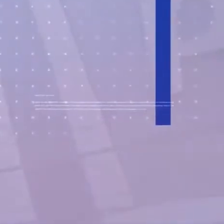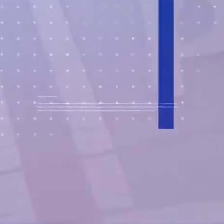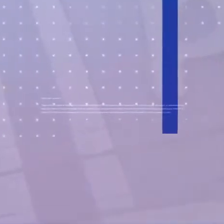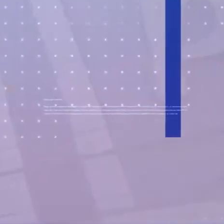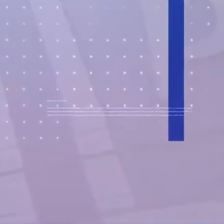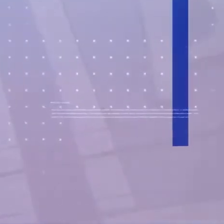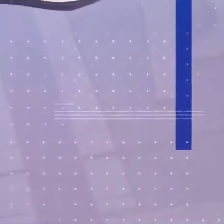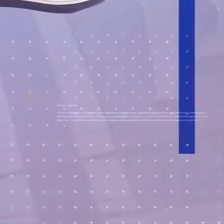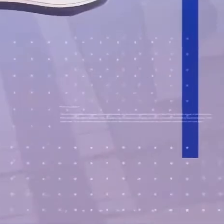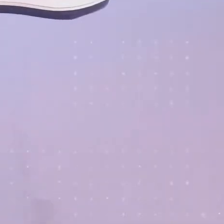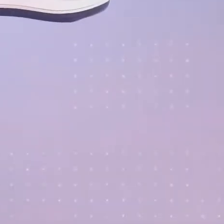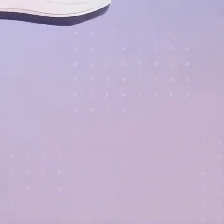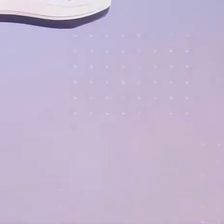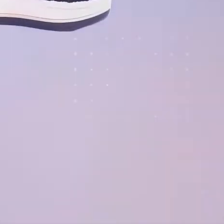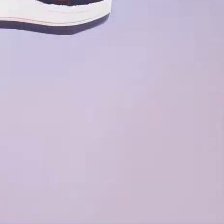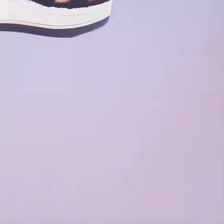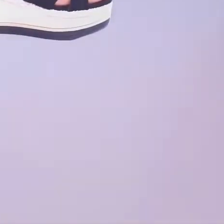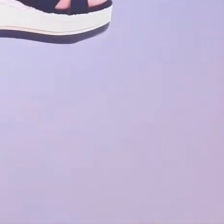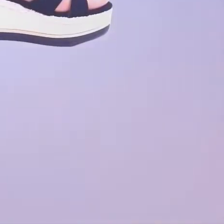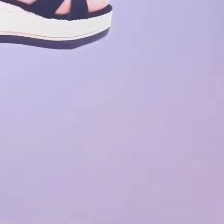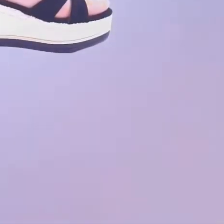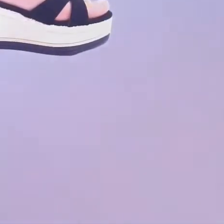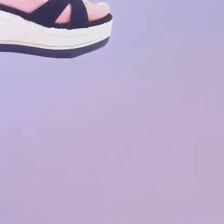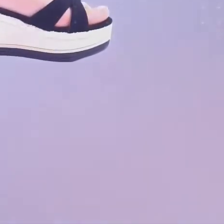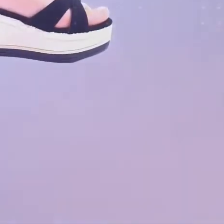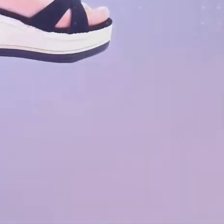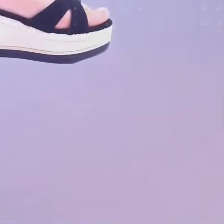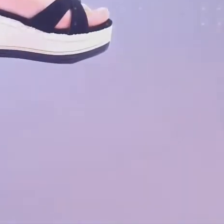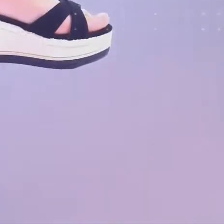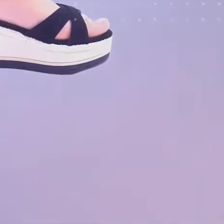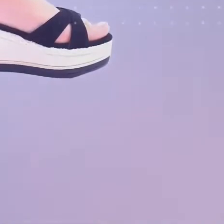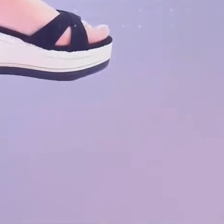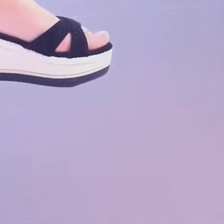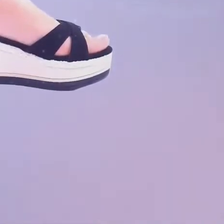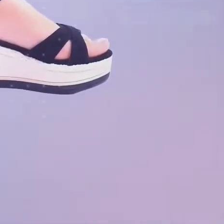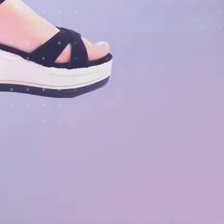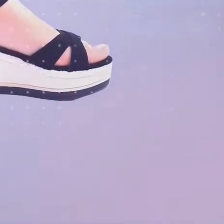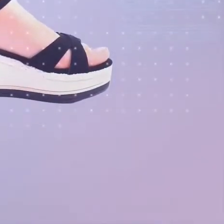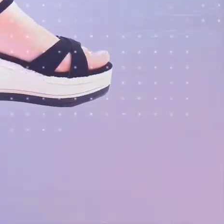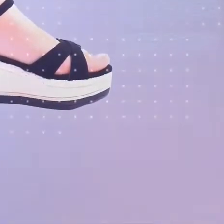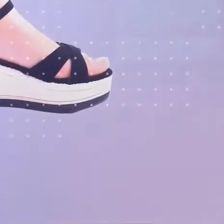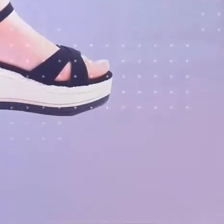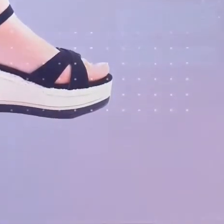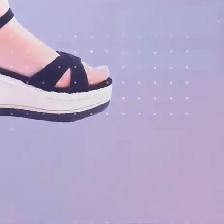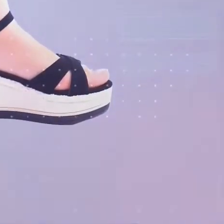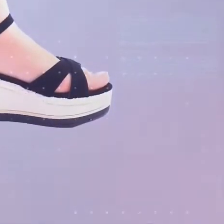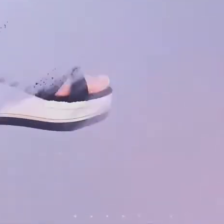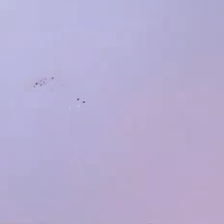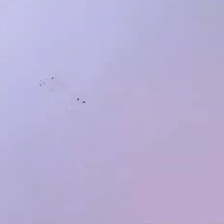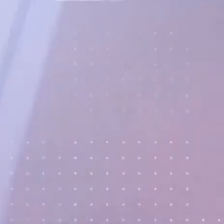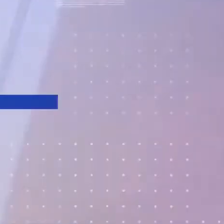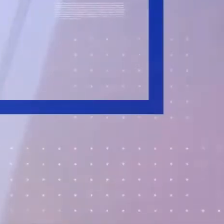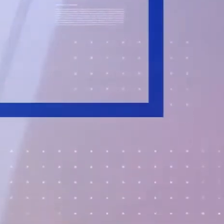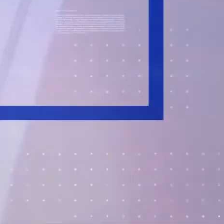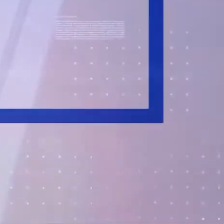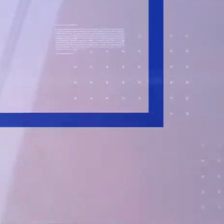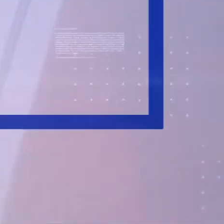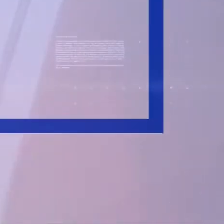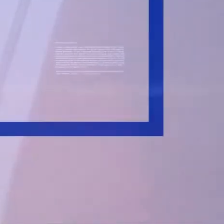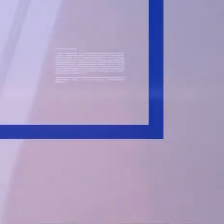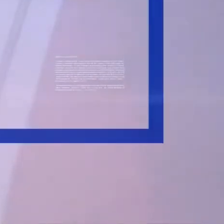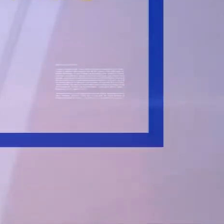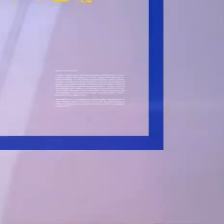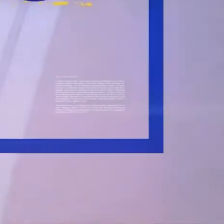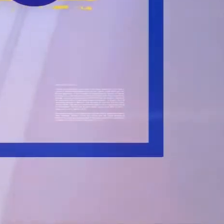últimos lançamentos das melhores marcas de calçados do mercado esperam por você. Tudo isso com o melhor preço e as melhores formas de pagamento.